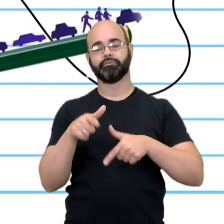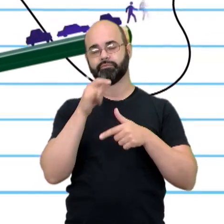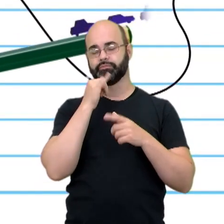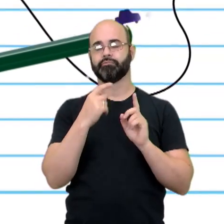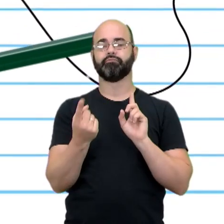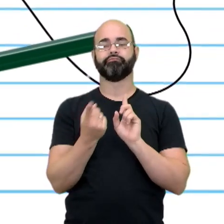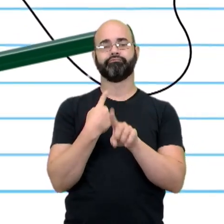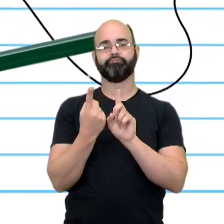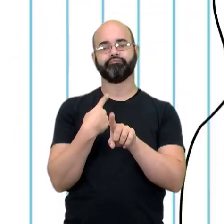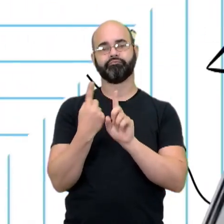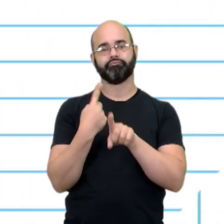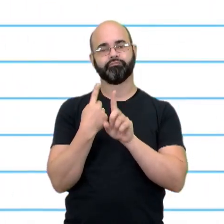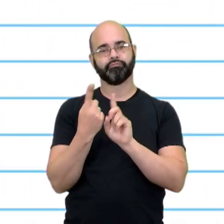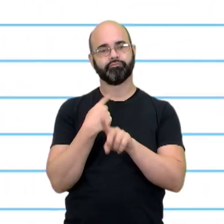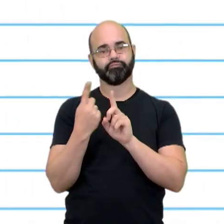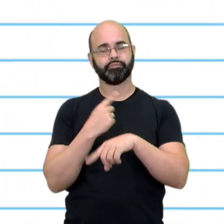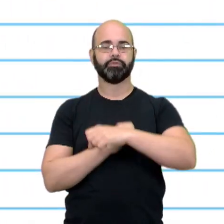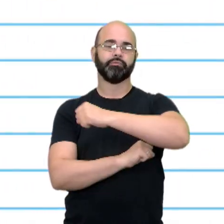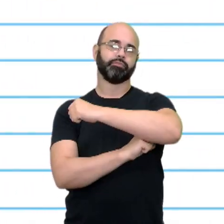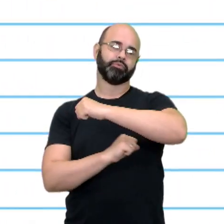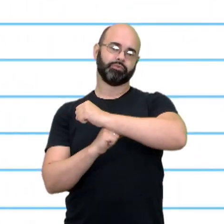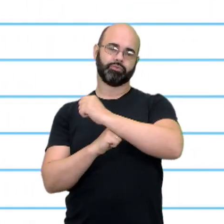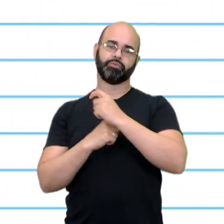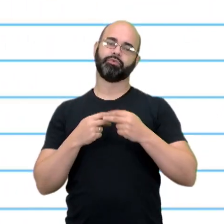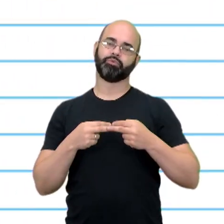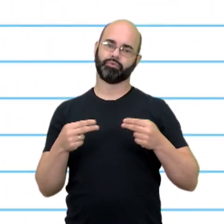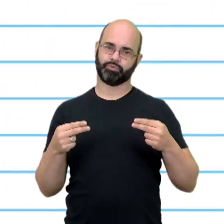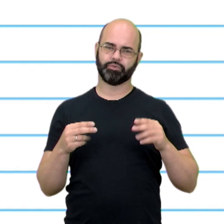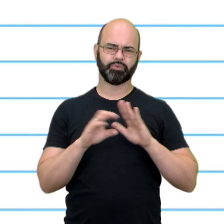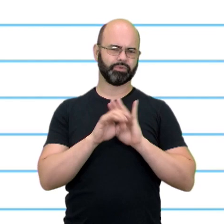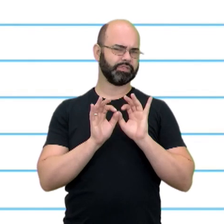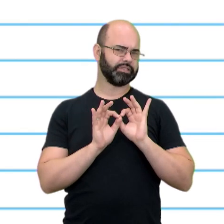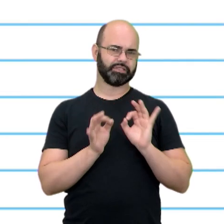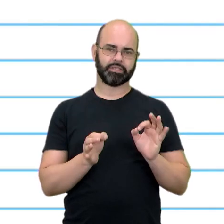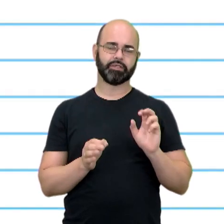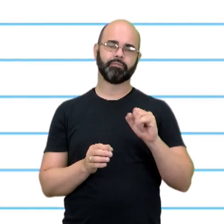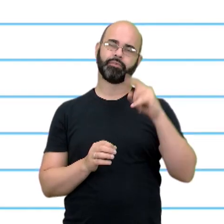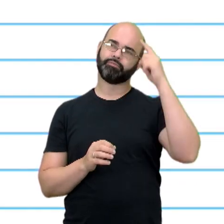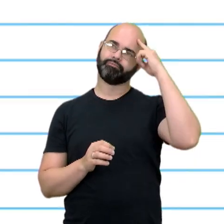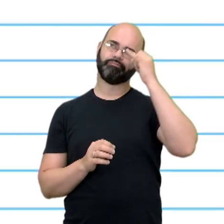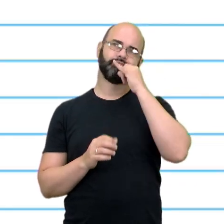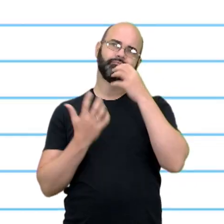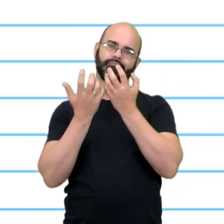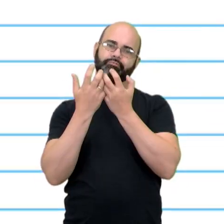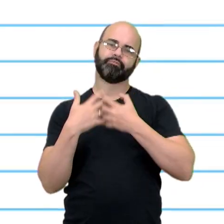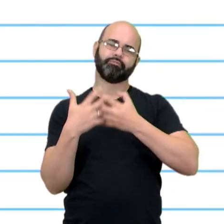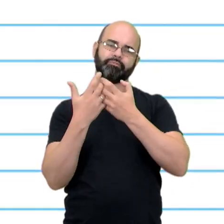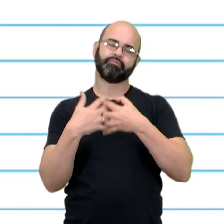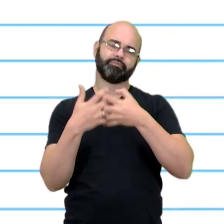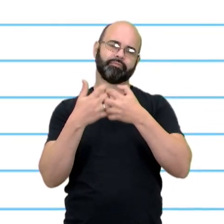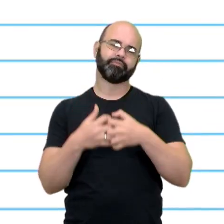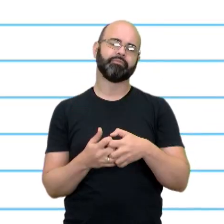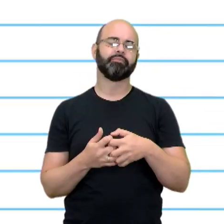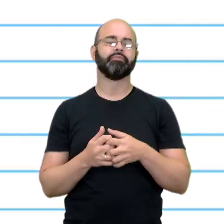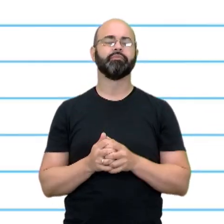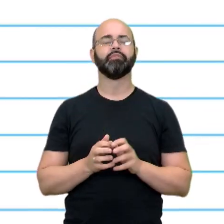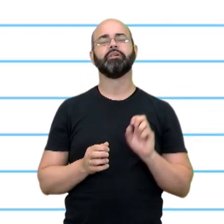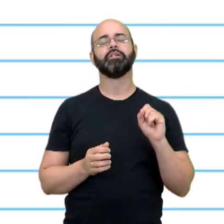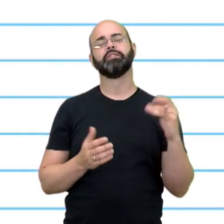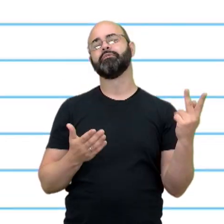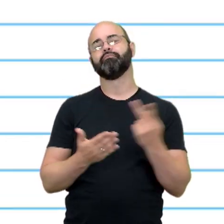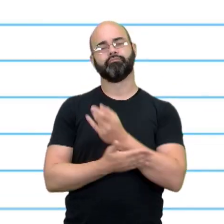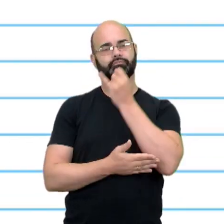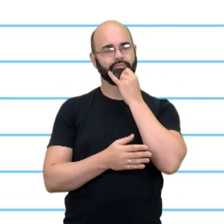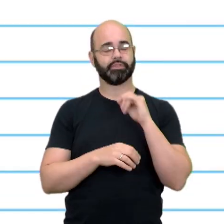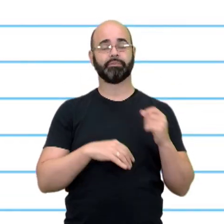pontes e etc. O conceito é simples e fica mais fácil de entender quando pensamos numa situação hipotética. Vamos imaginar que a